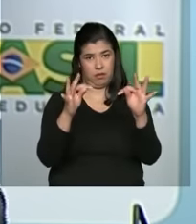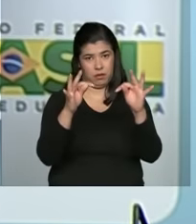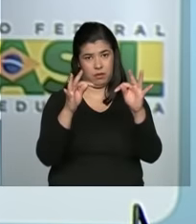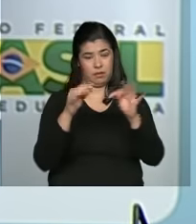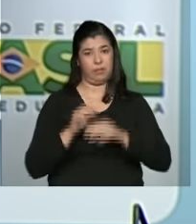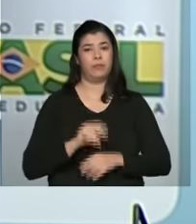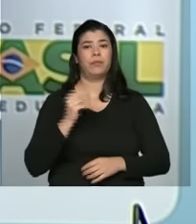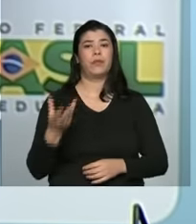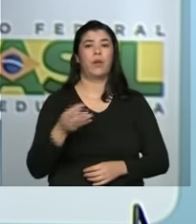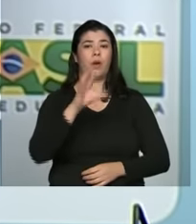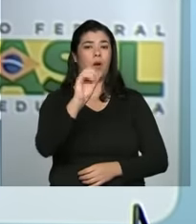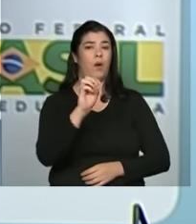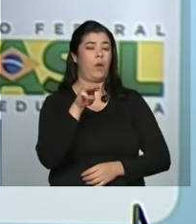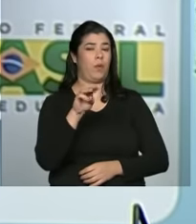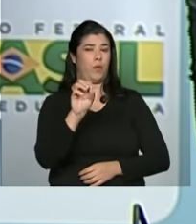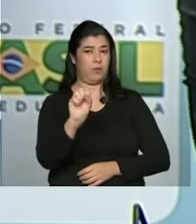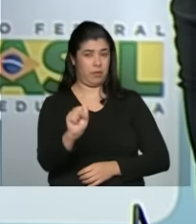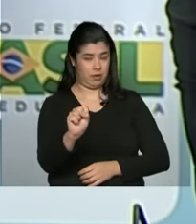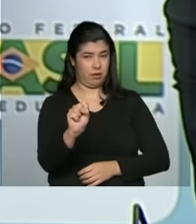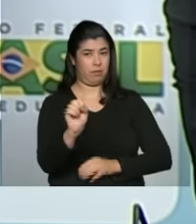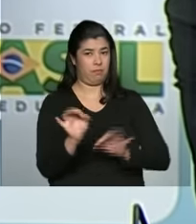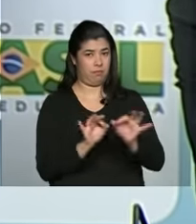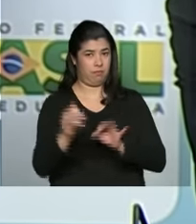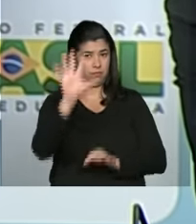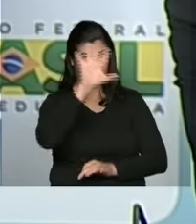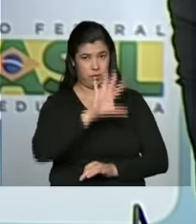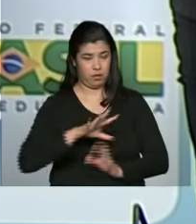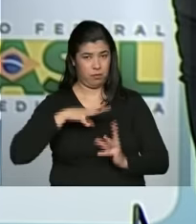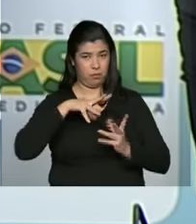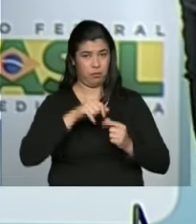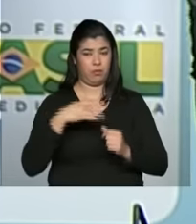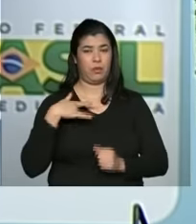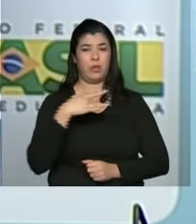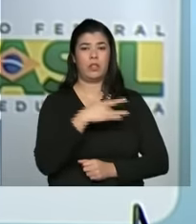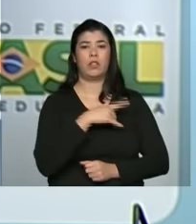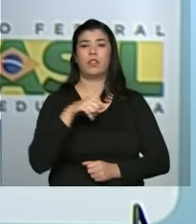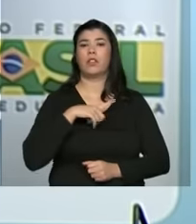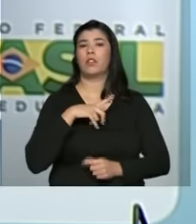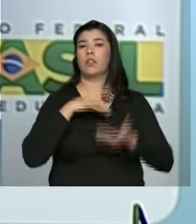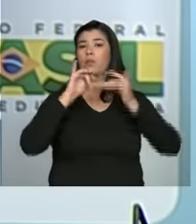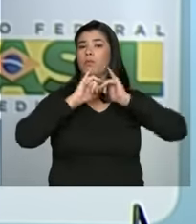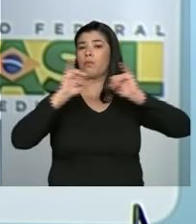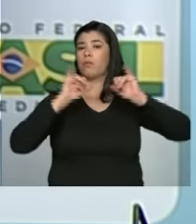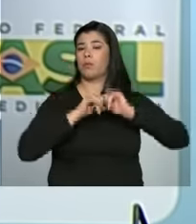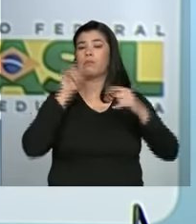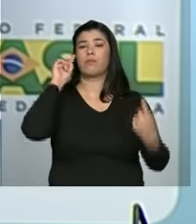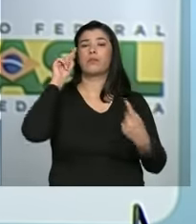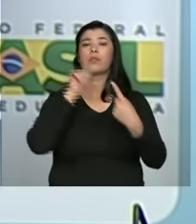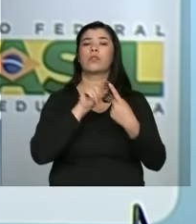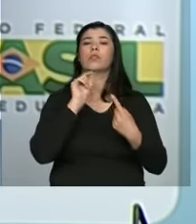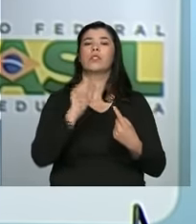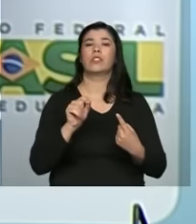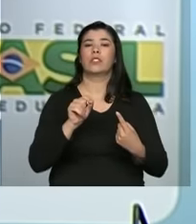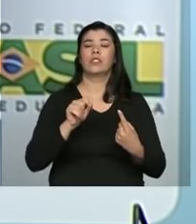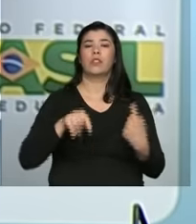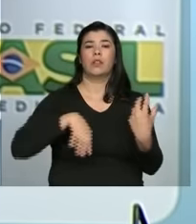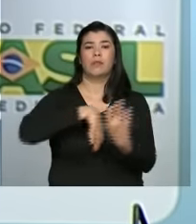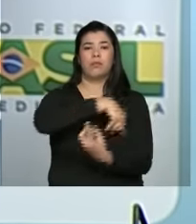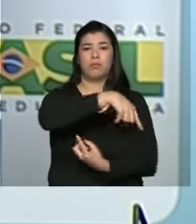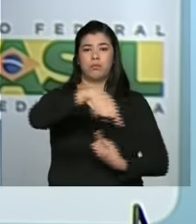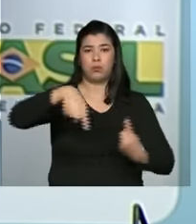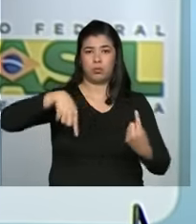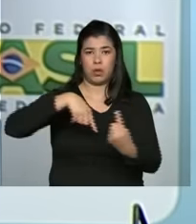a Organização Mundial de Saúde eh trabalha com com uma informação com uma Estimativa de que a circulação mundial de